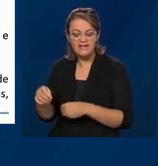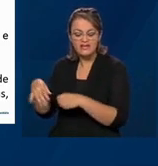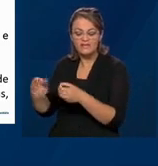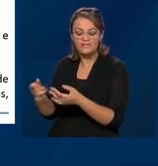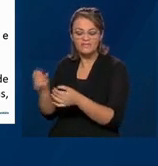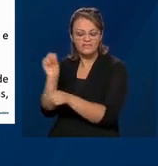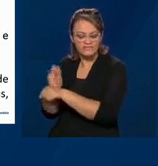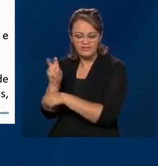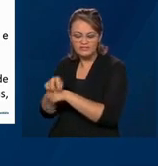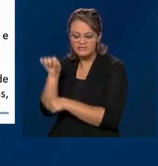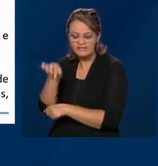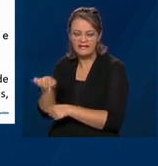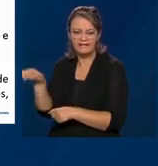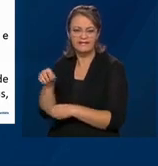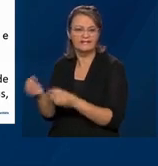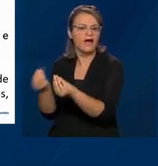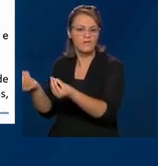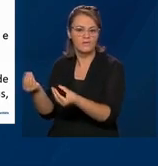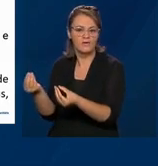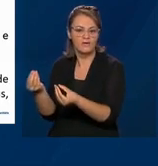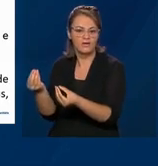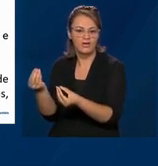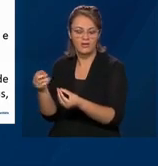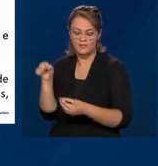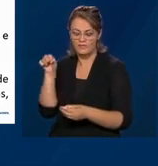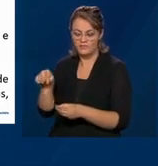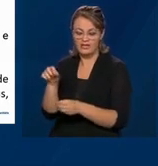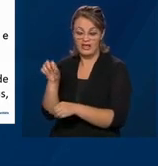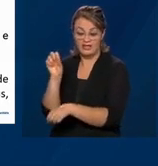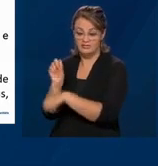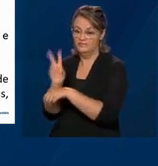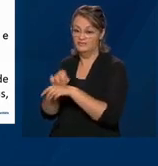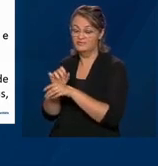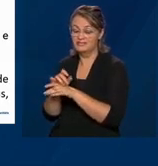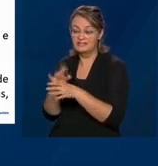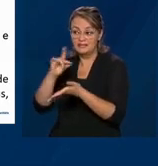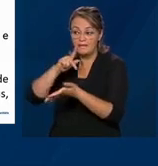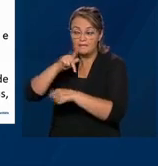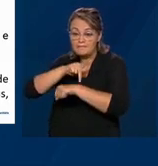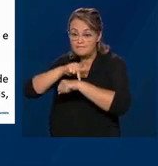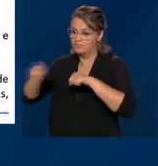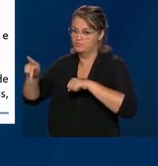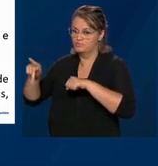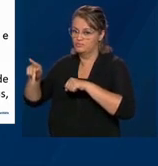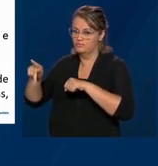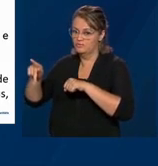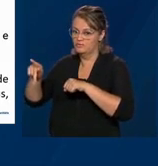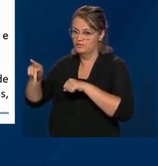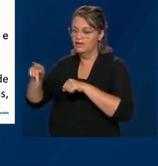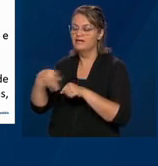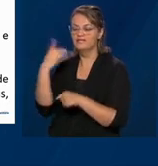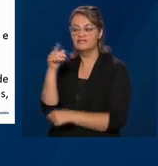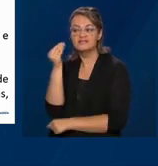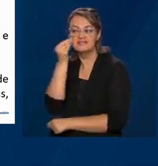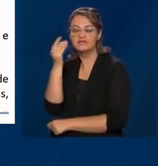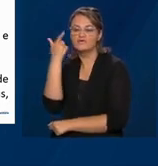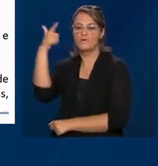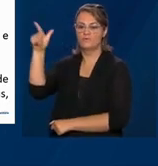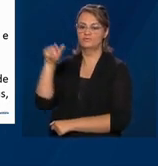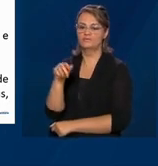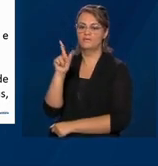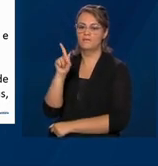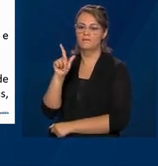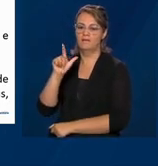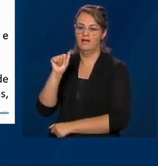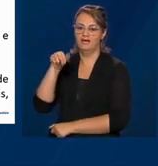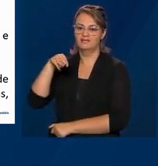vírus, a sua esterilidade, porque não pode ter nenhum tipo de contaminação, e também um teste de micoplasma, que identifica